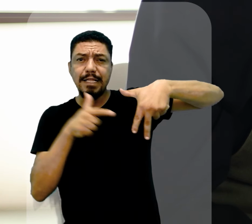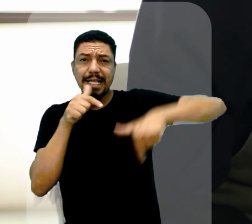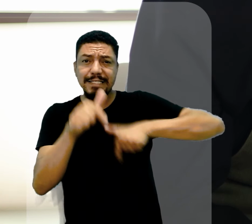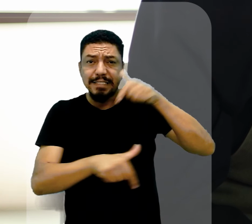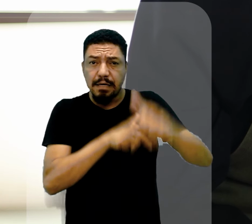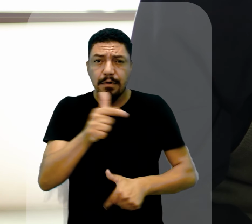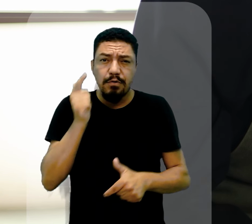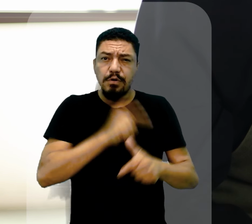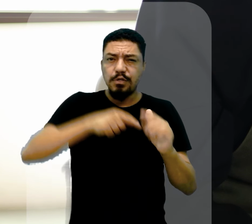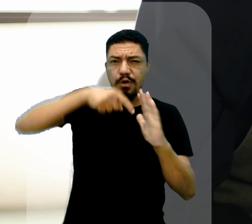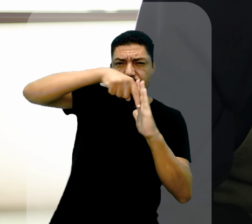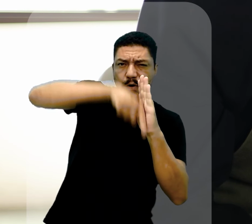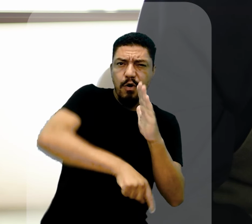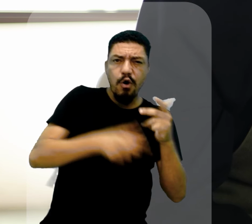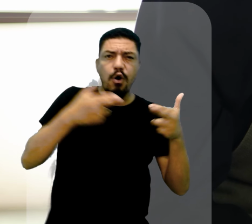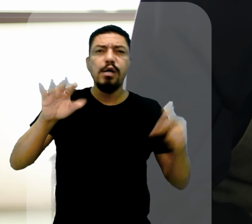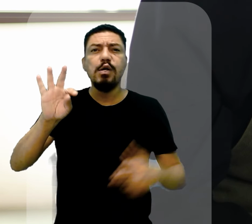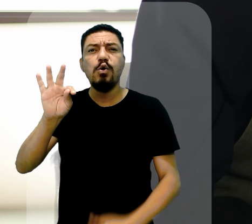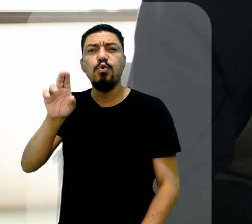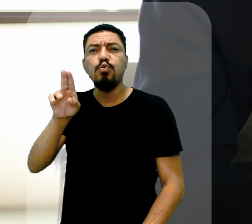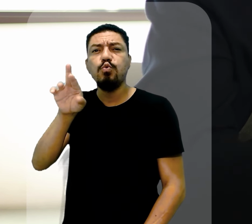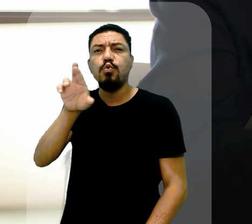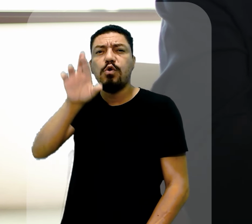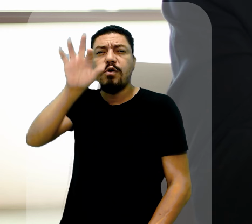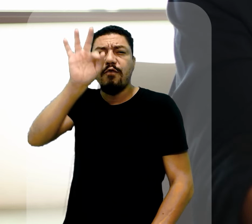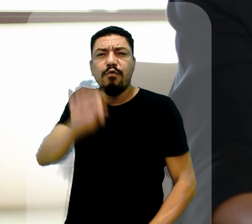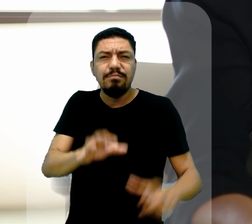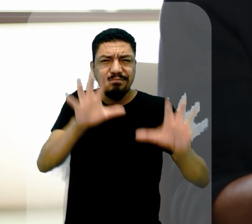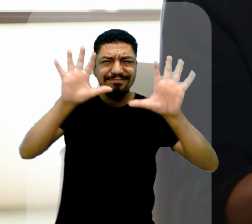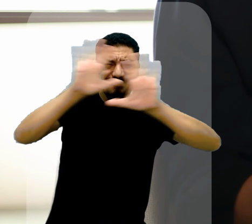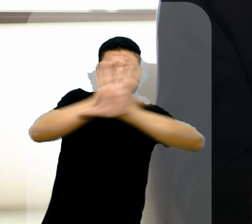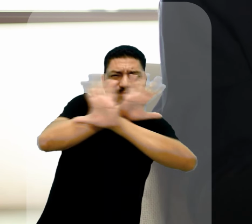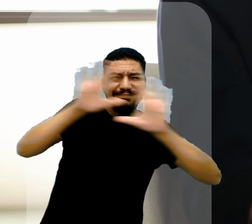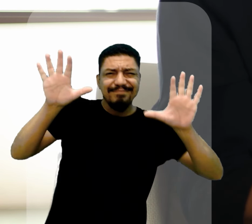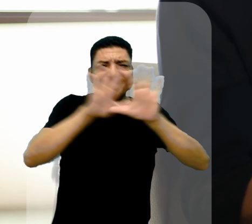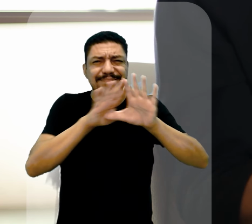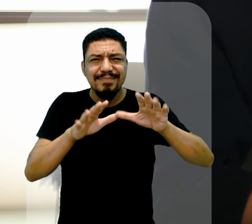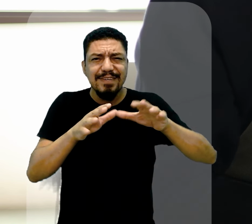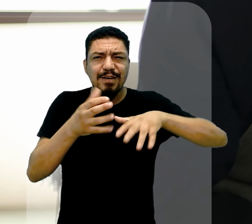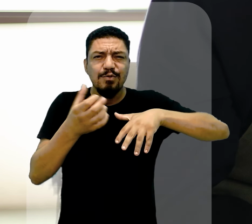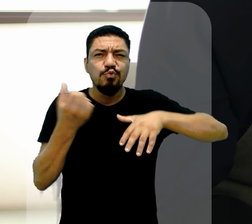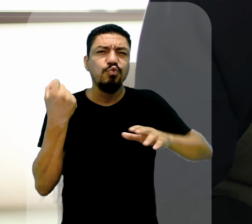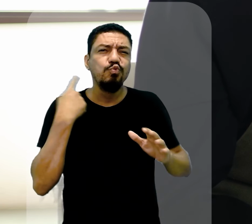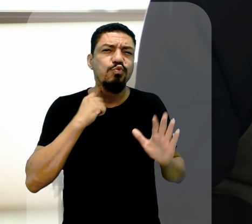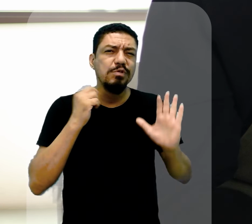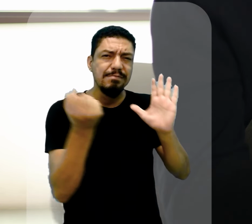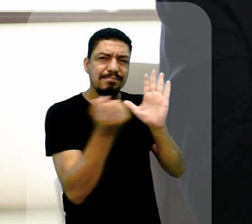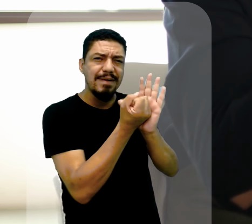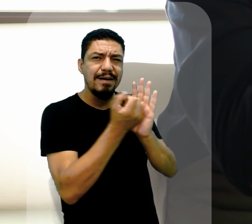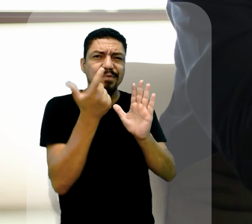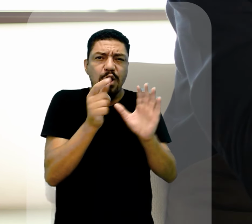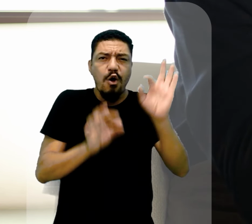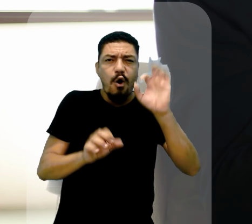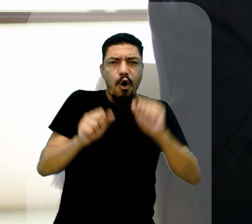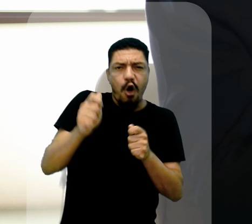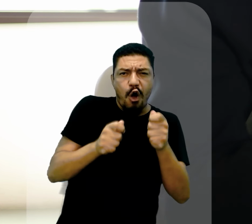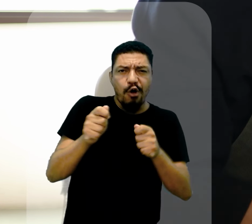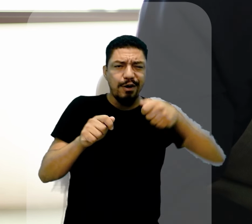o turvo, as manchas, o não controle das bordas e dos limites ou